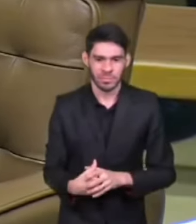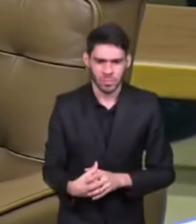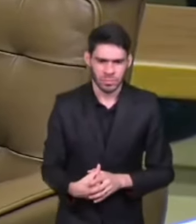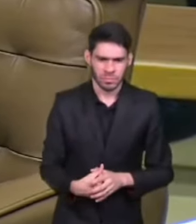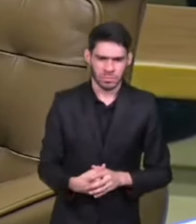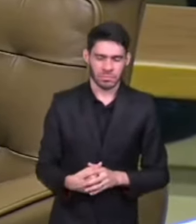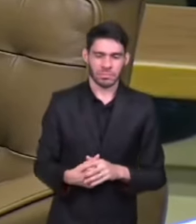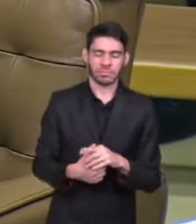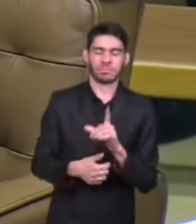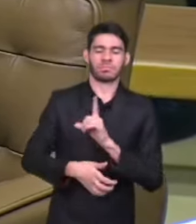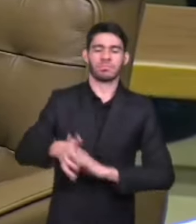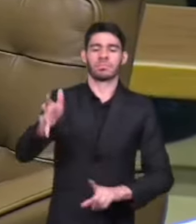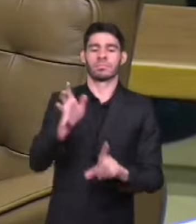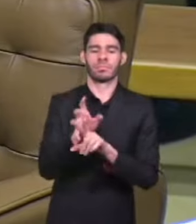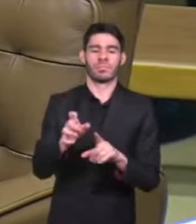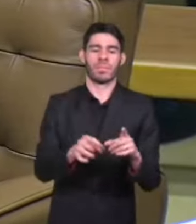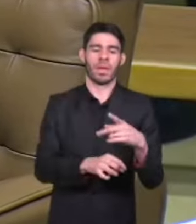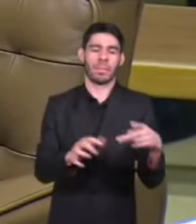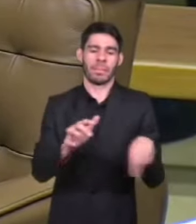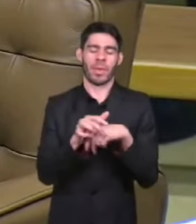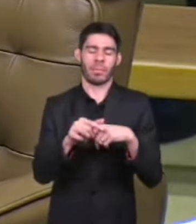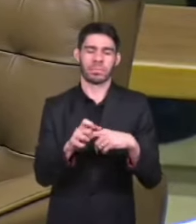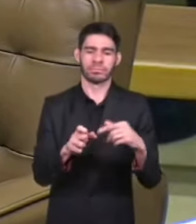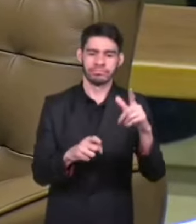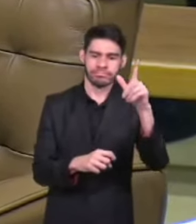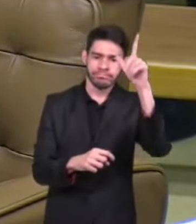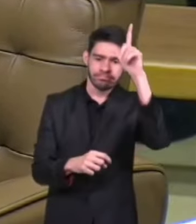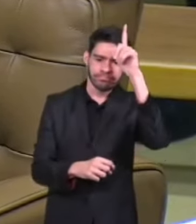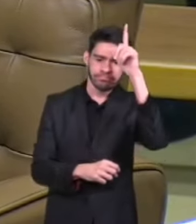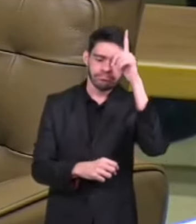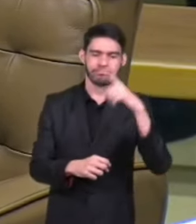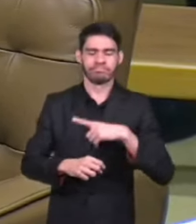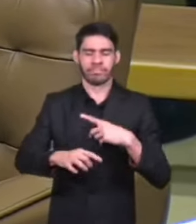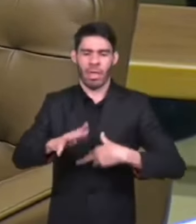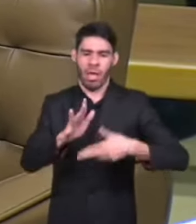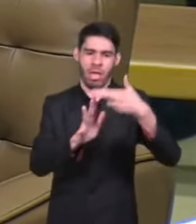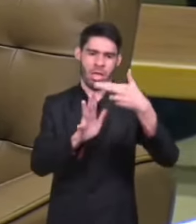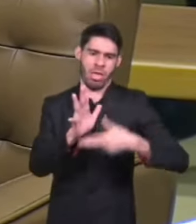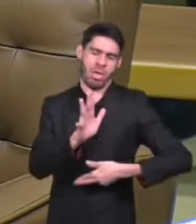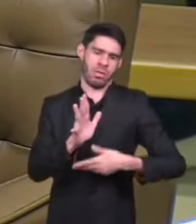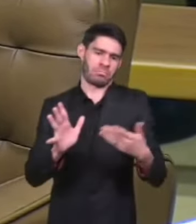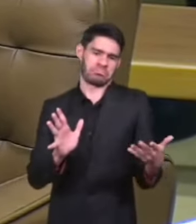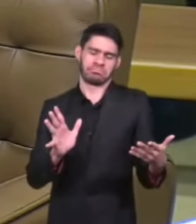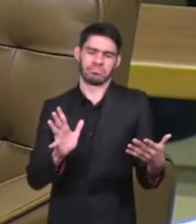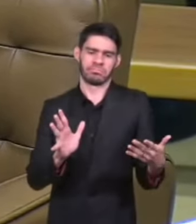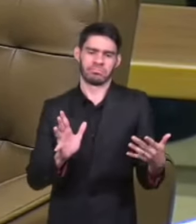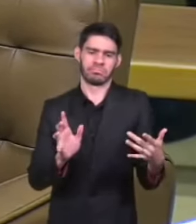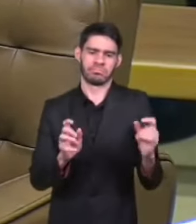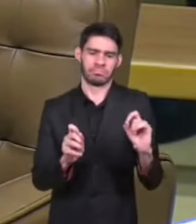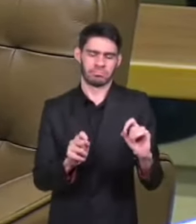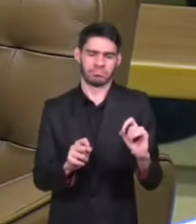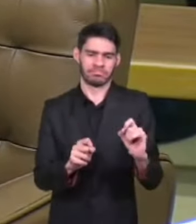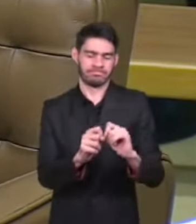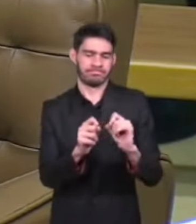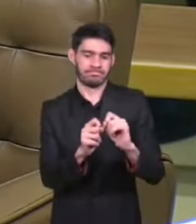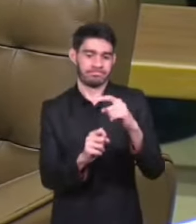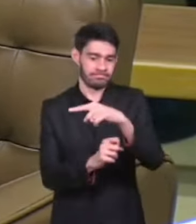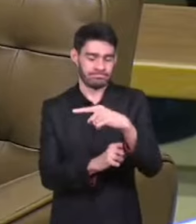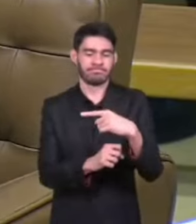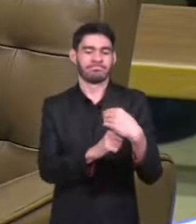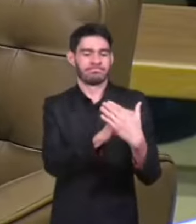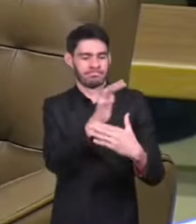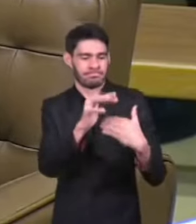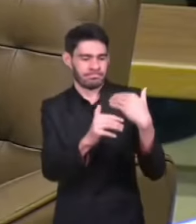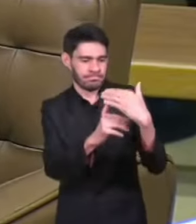Na lei orgânica da Corte Constitucional Alemã, tem lá regras esparsas sobre a execução. Quando a gente